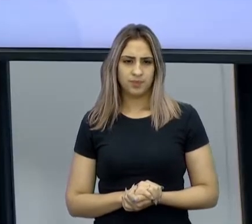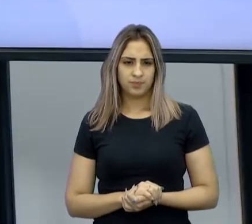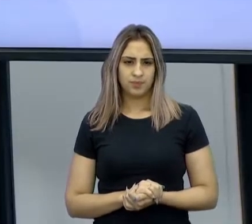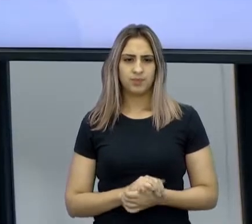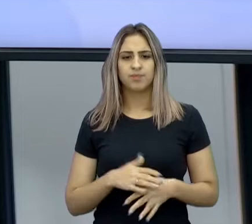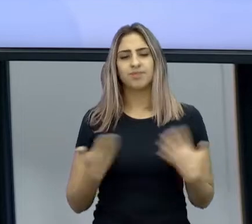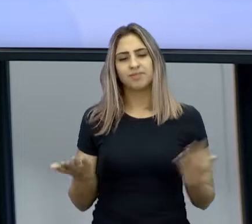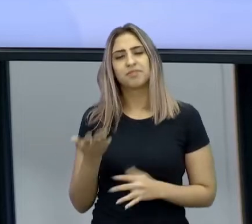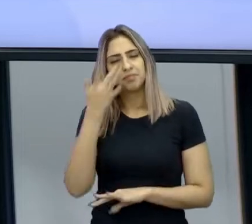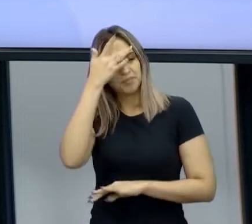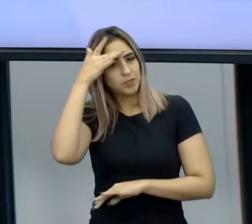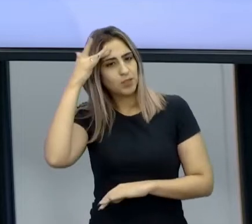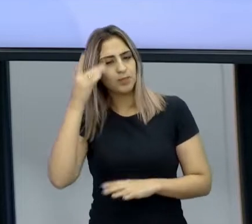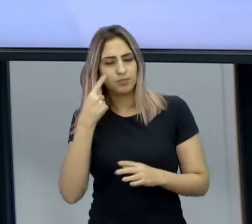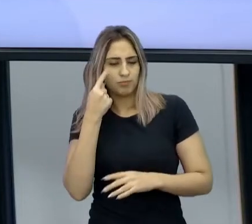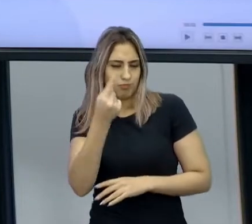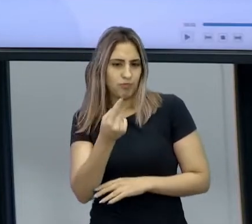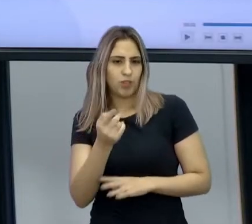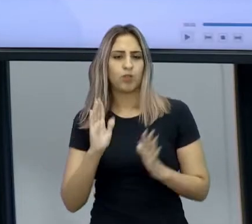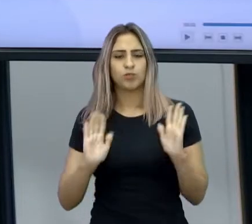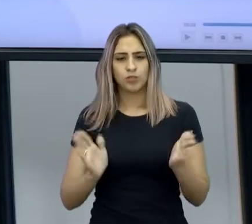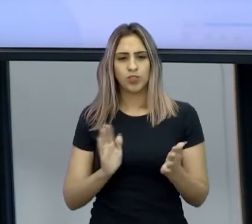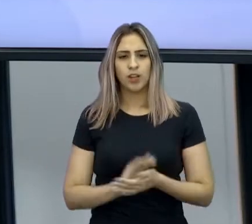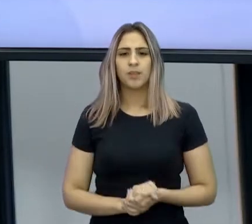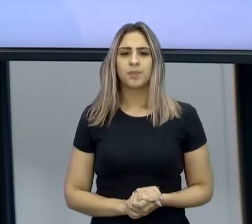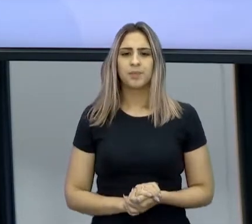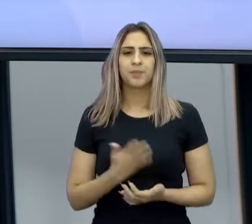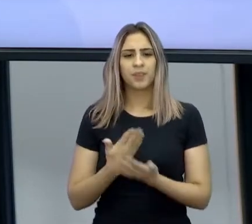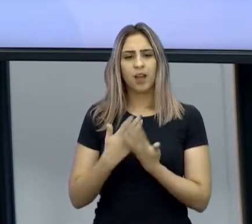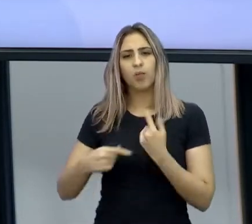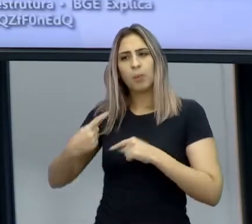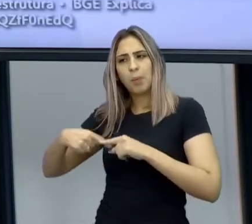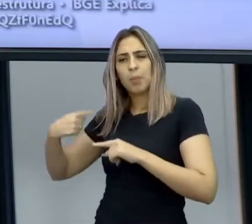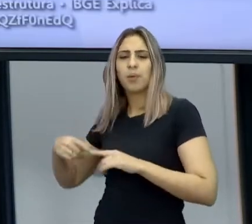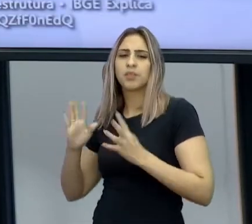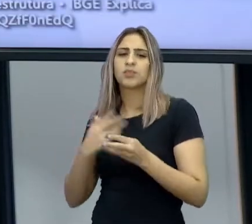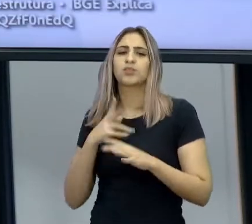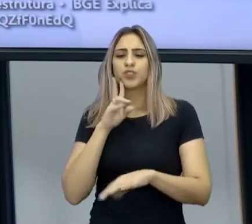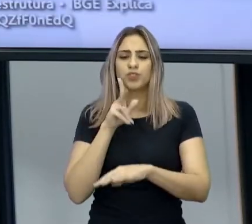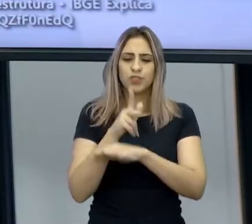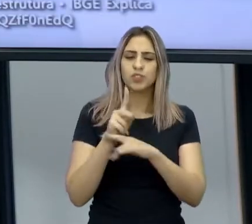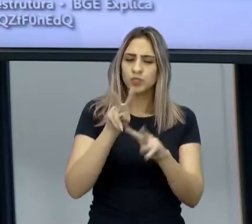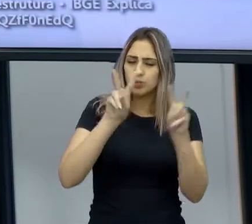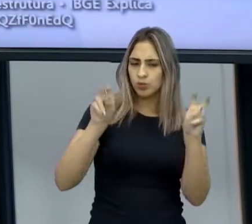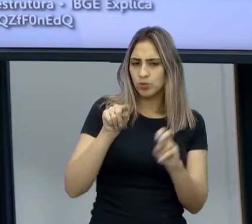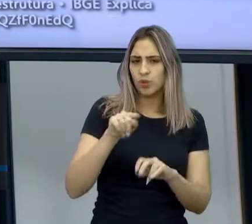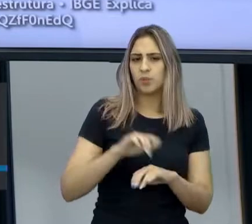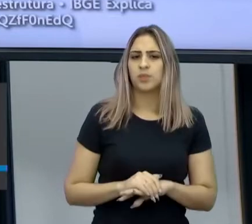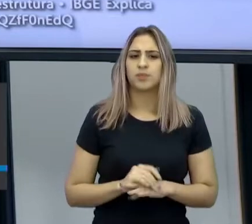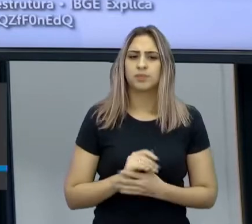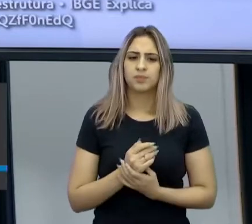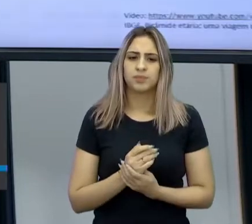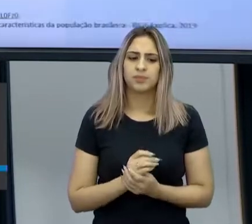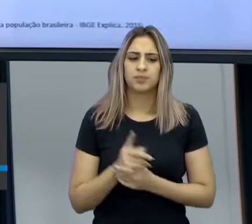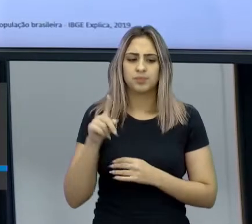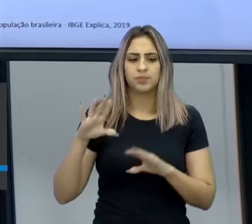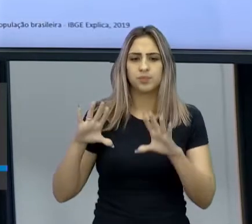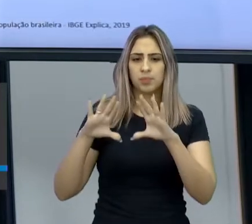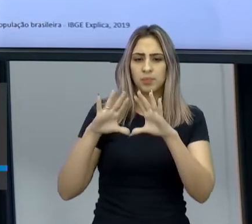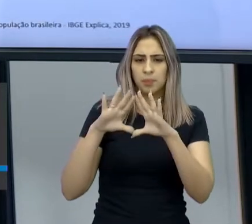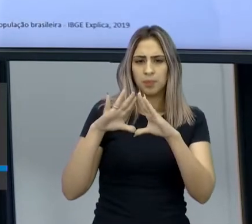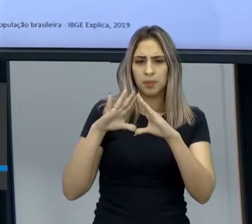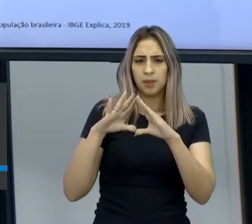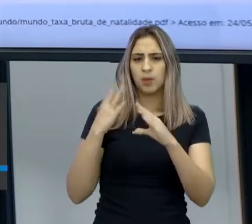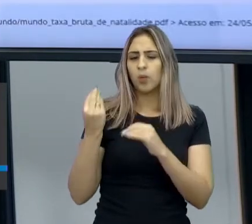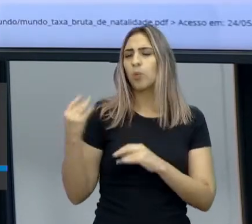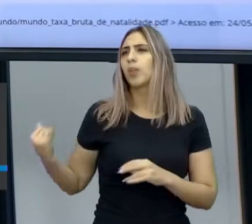É isso aí, né? Então a gente viu, e já vimos, né, em aulas anteriores, né, até passei vídeo sobre isso, sobre a questão aí da pirâmide etária, né? O quanto